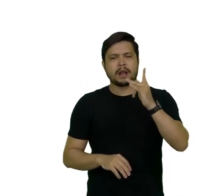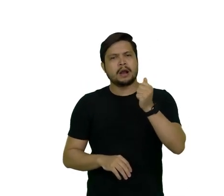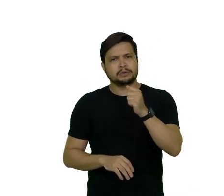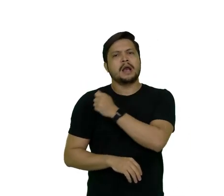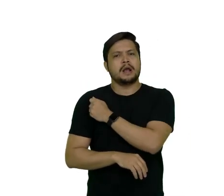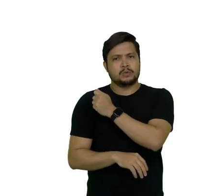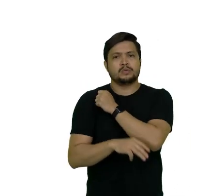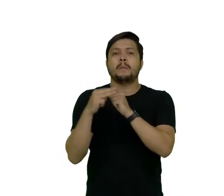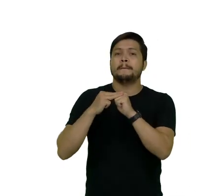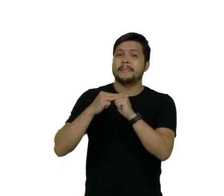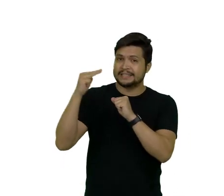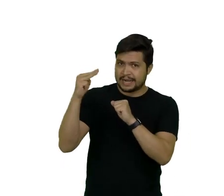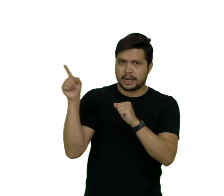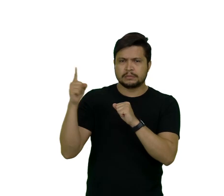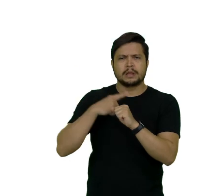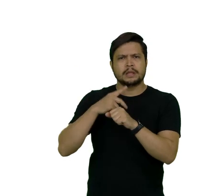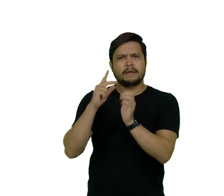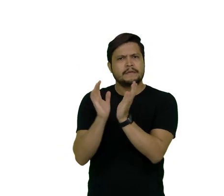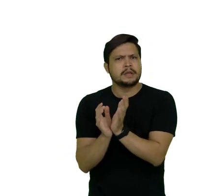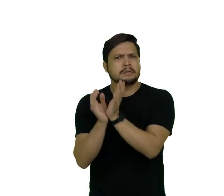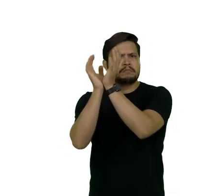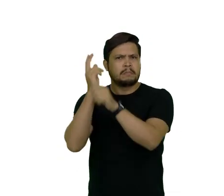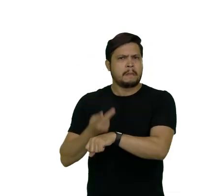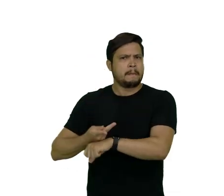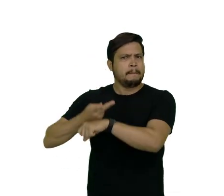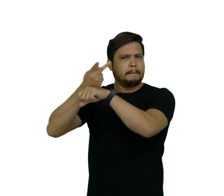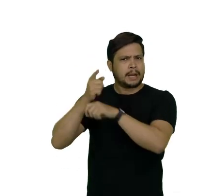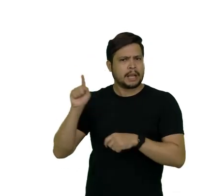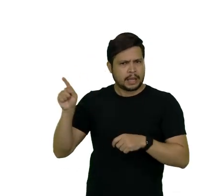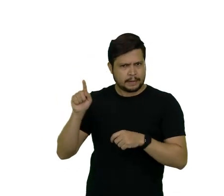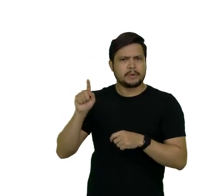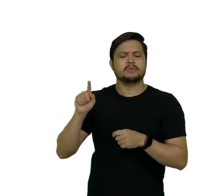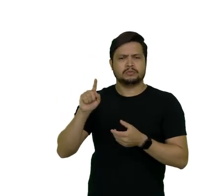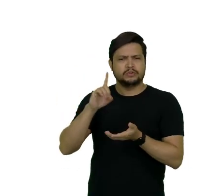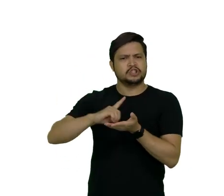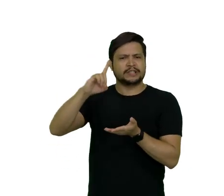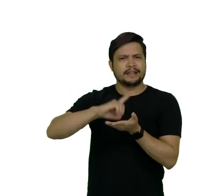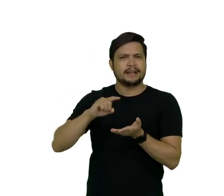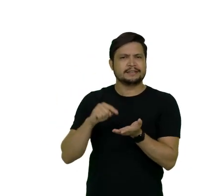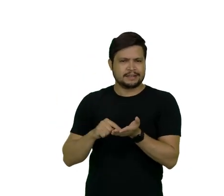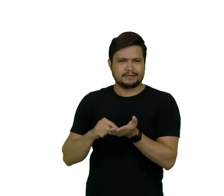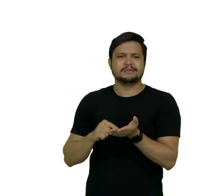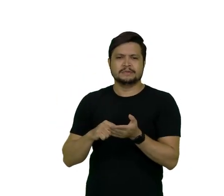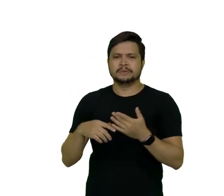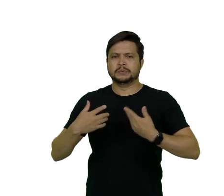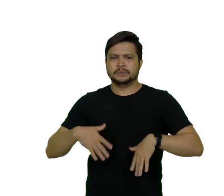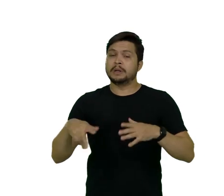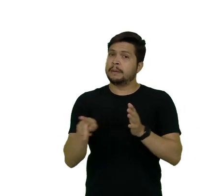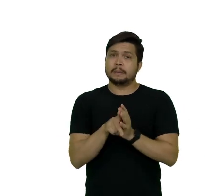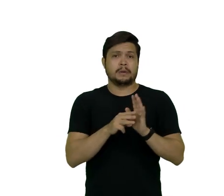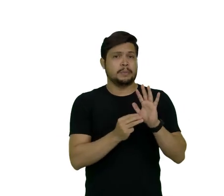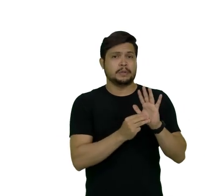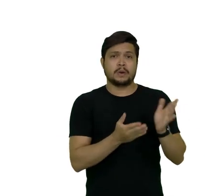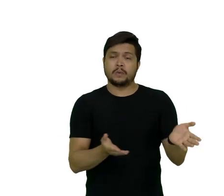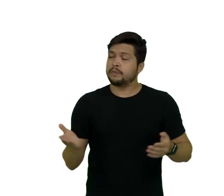melhor dissertação pela Sociedade Nordestina de Produção Animal. Palmas para ela. Da